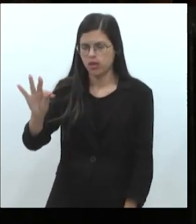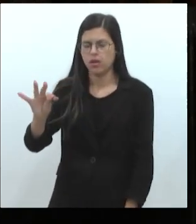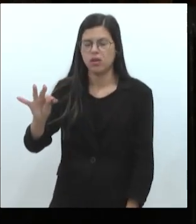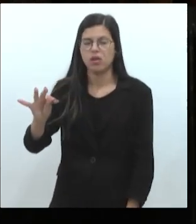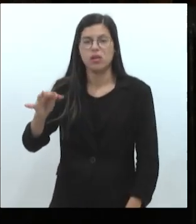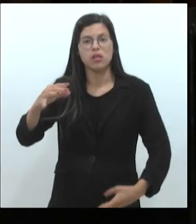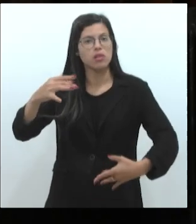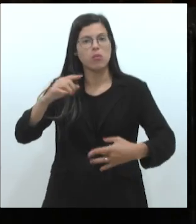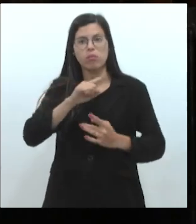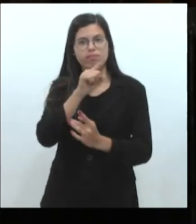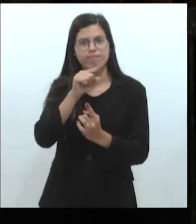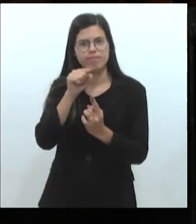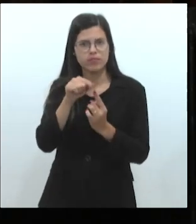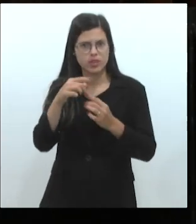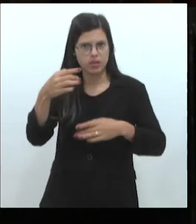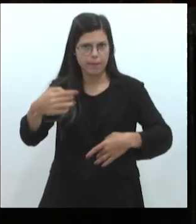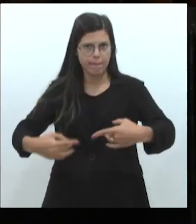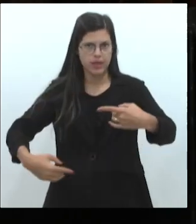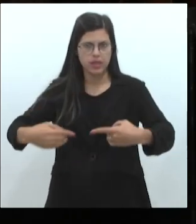debater